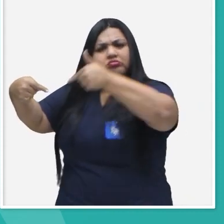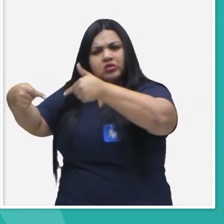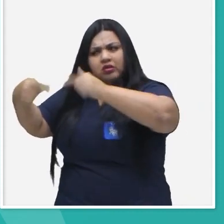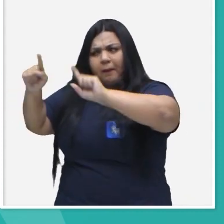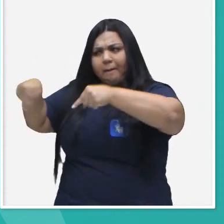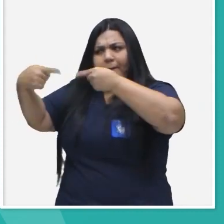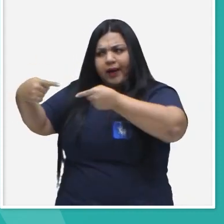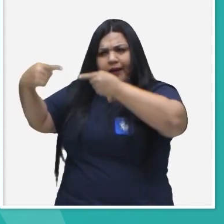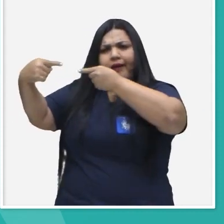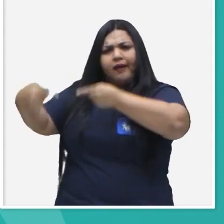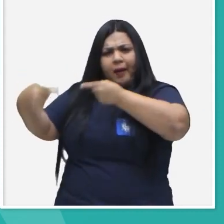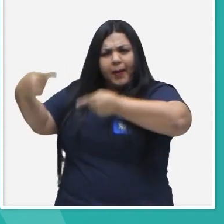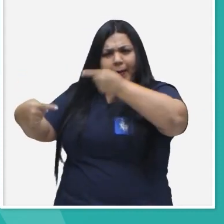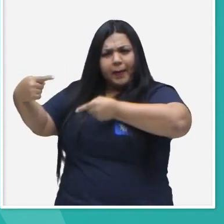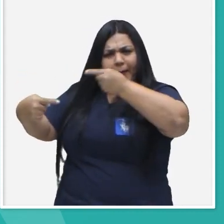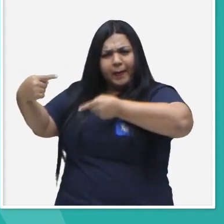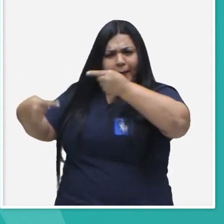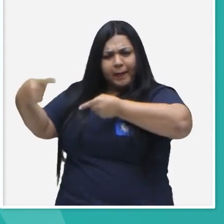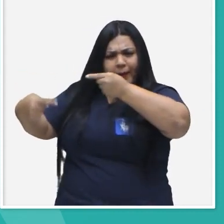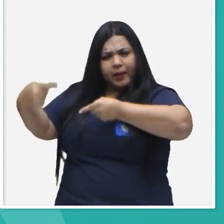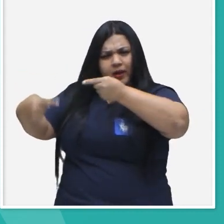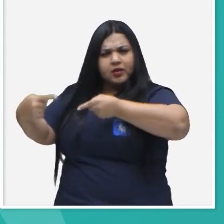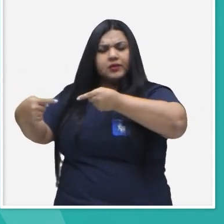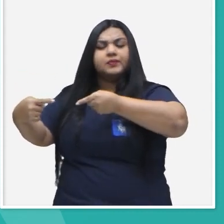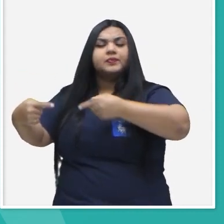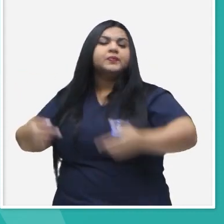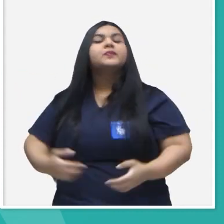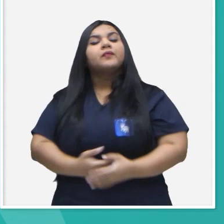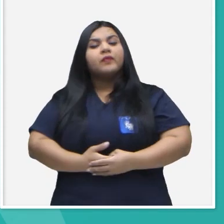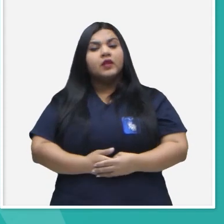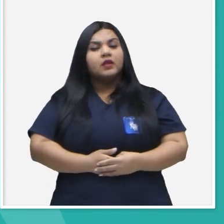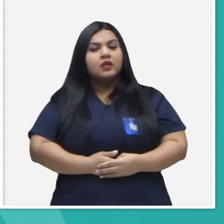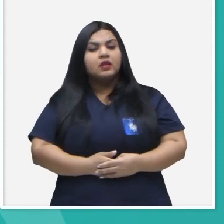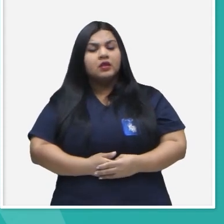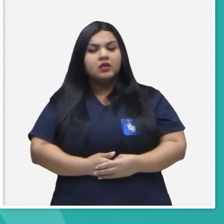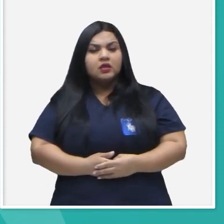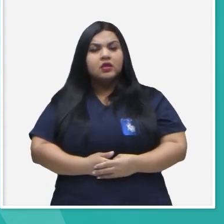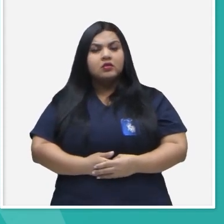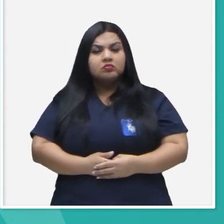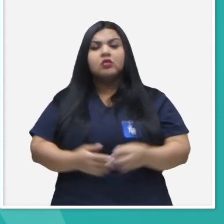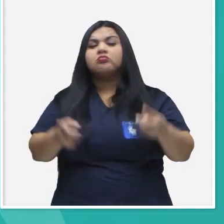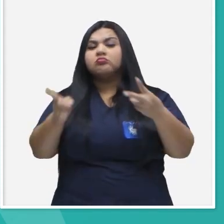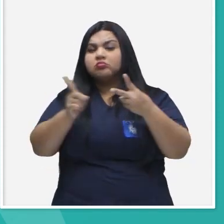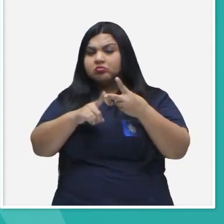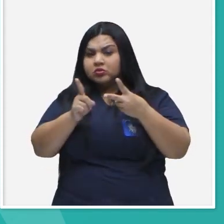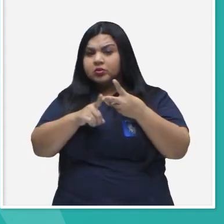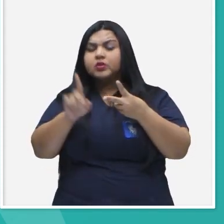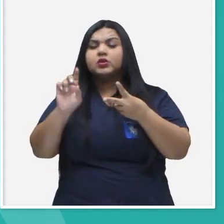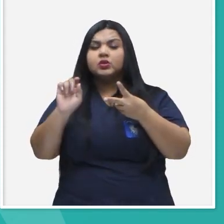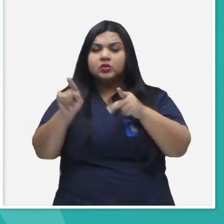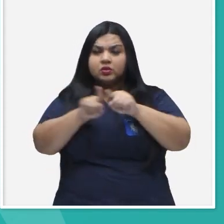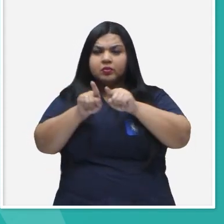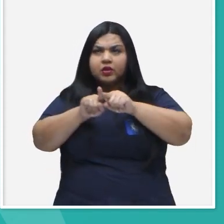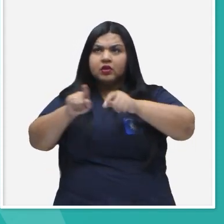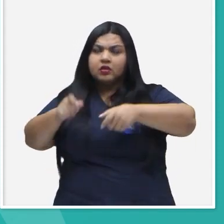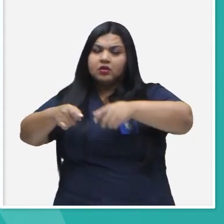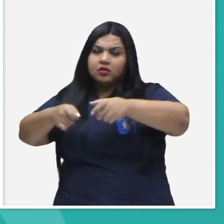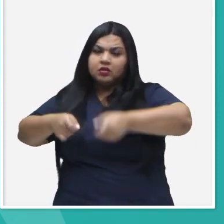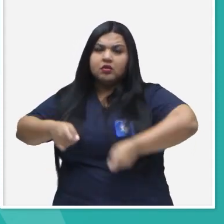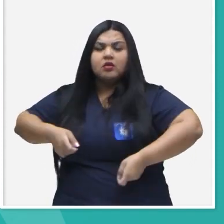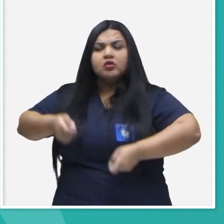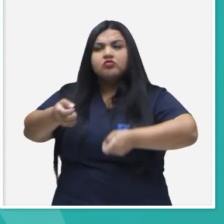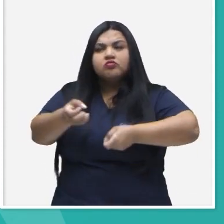Observem aí o boxe, um interferindo na ação do outro. Do badminton também e do esgrima